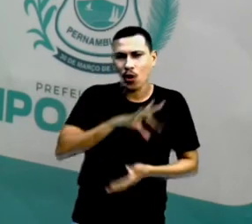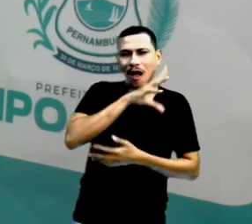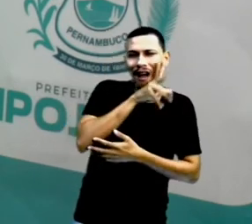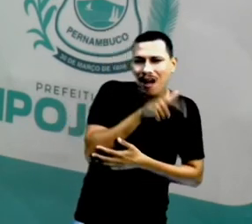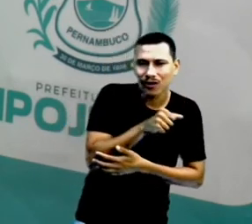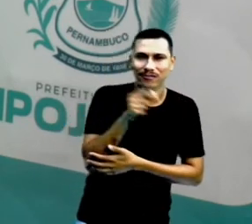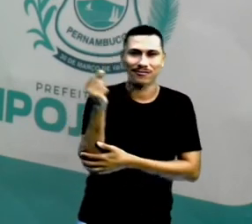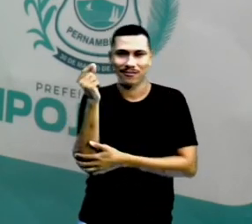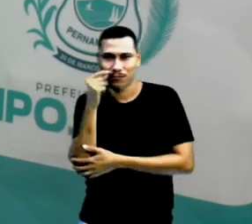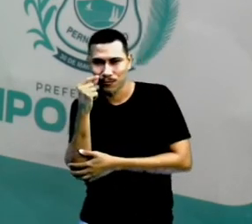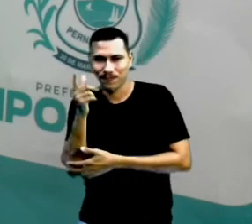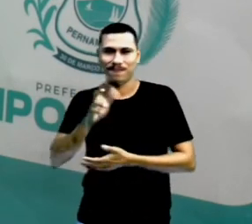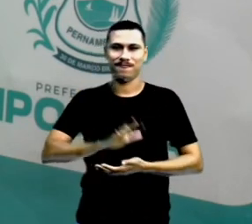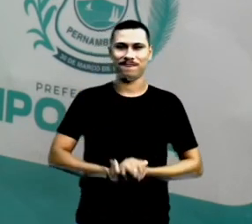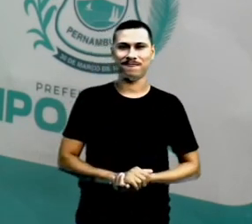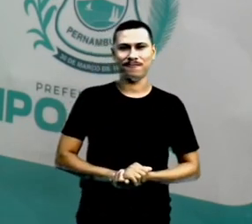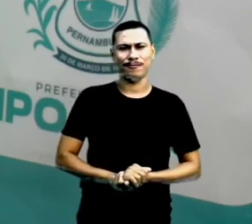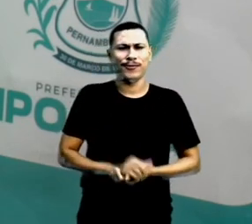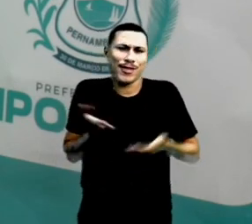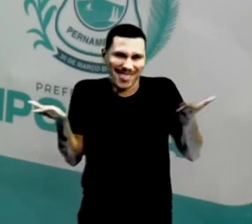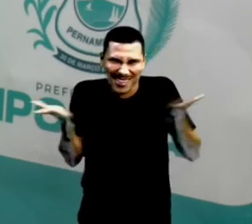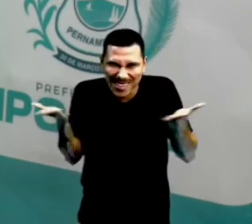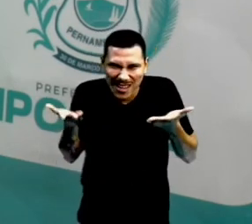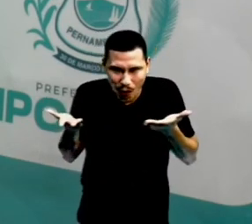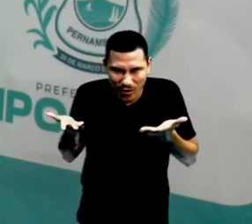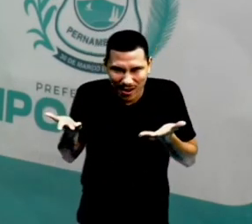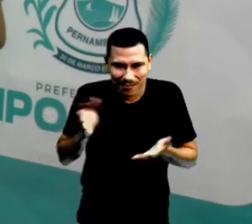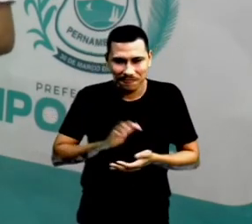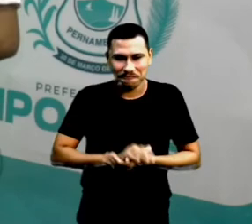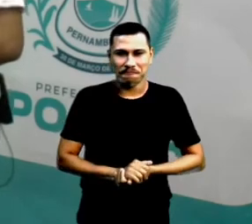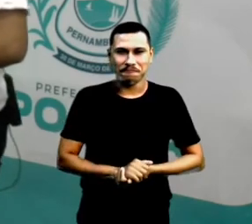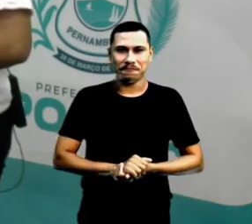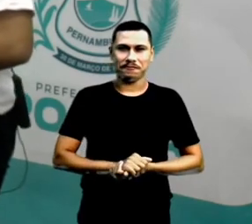e o Rato. Agora,